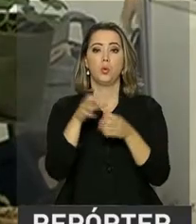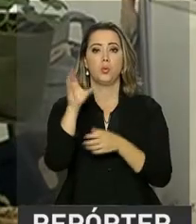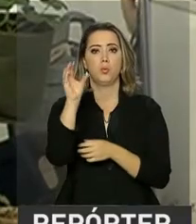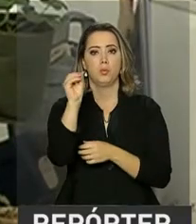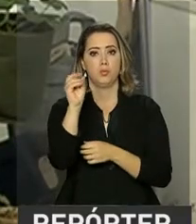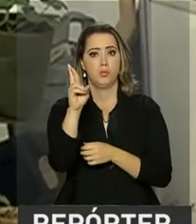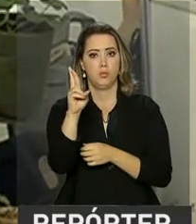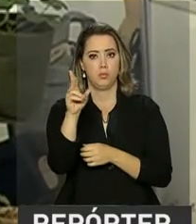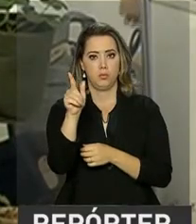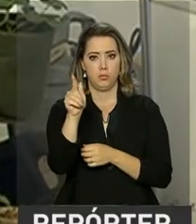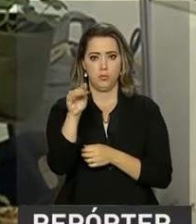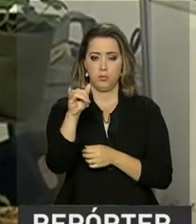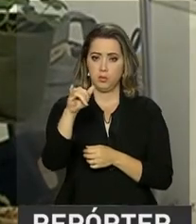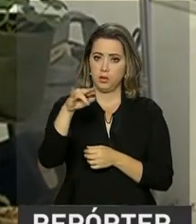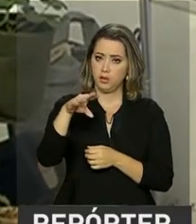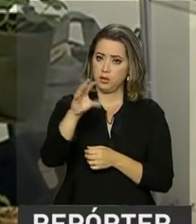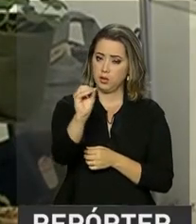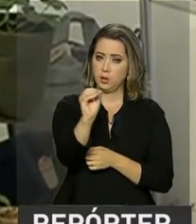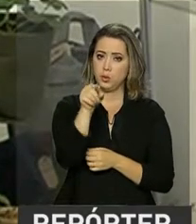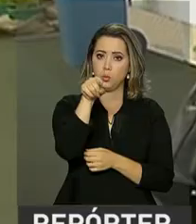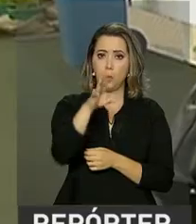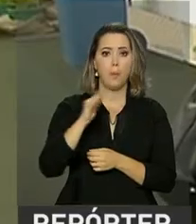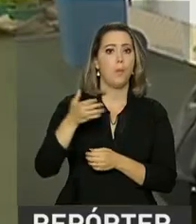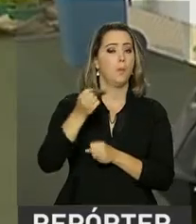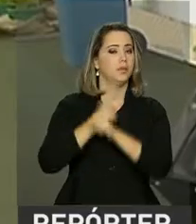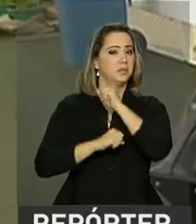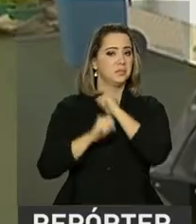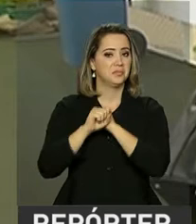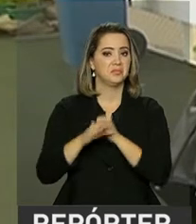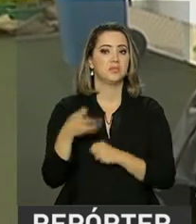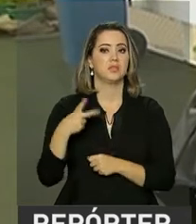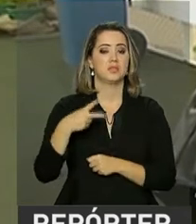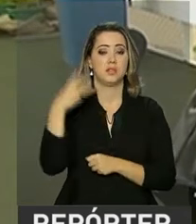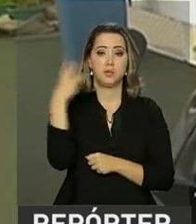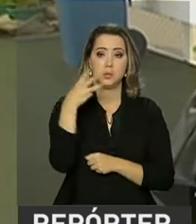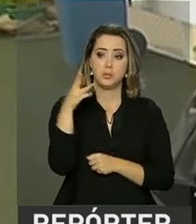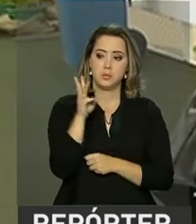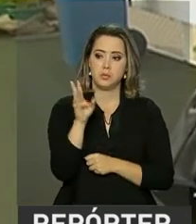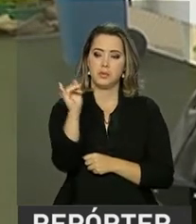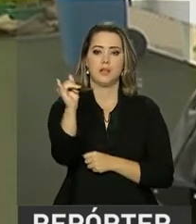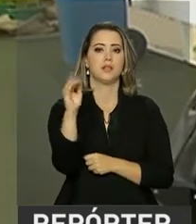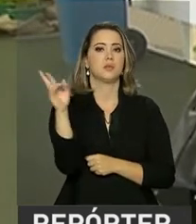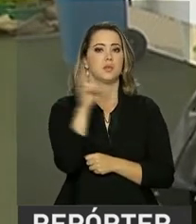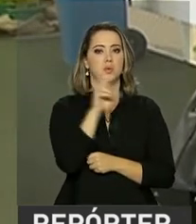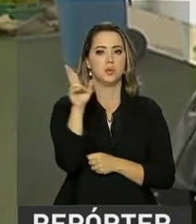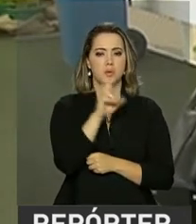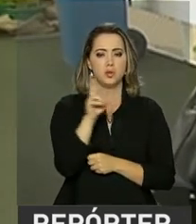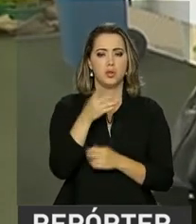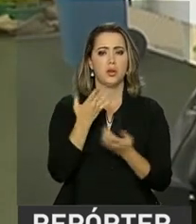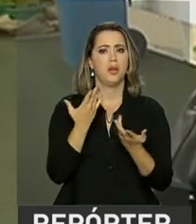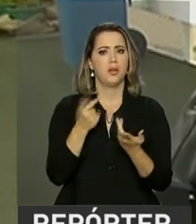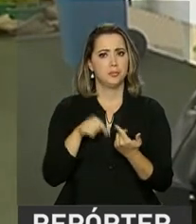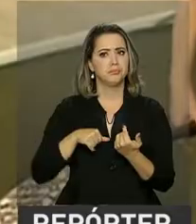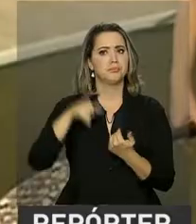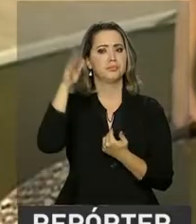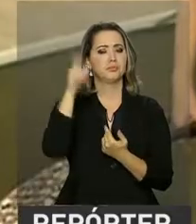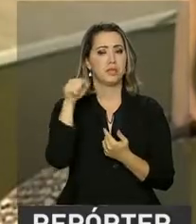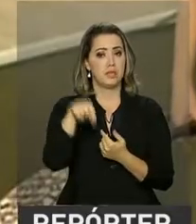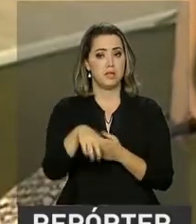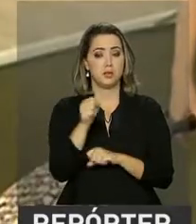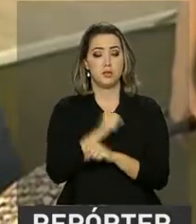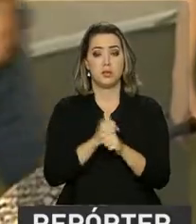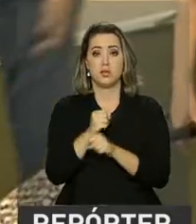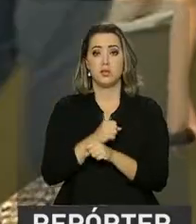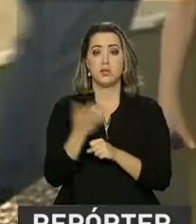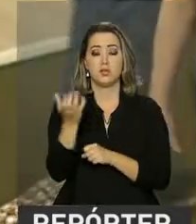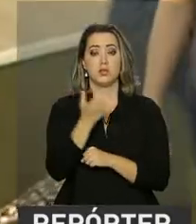No ano passado, o setor faturou 3 bilhões de reais, 20% mais que em 2015. E as perspectivas para este ano é chegar